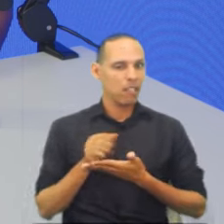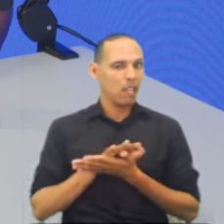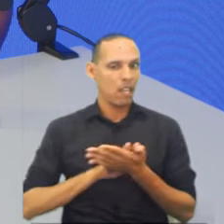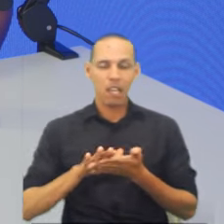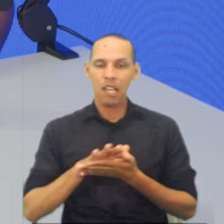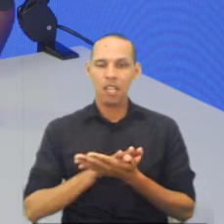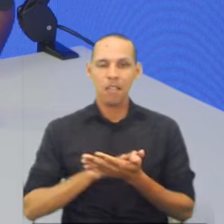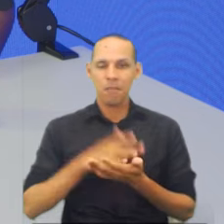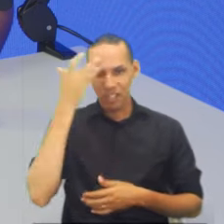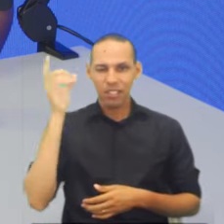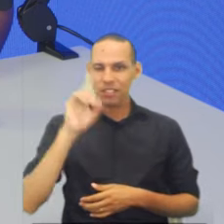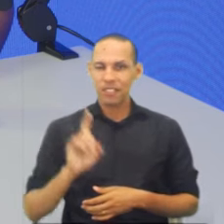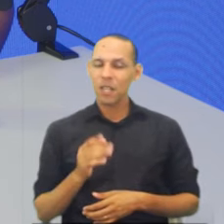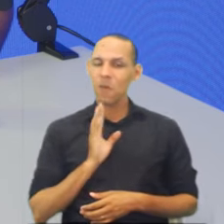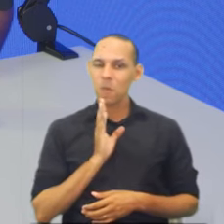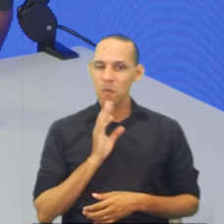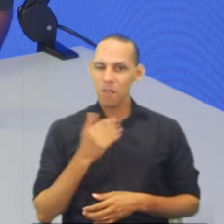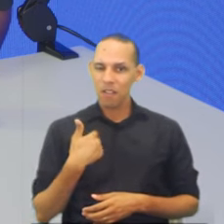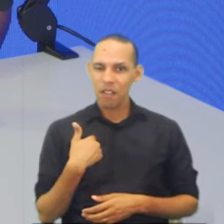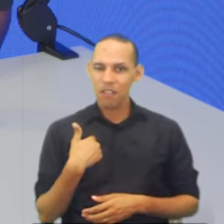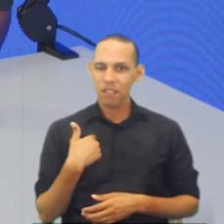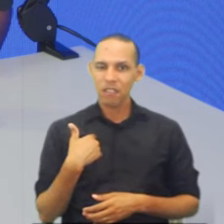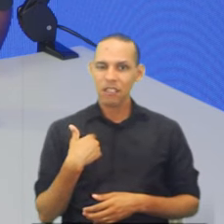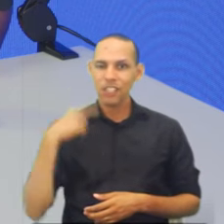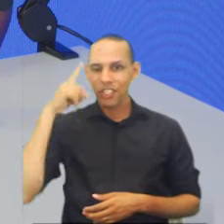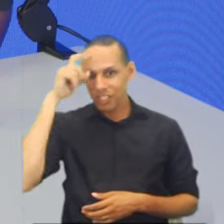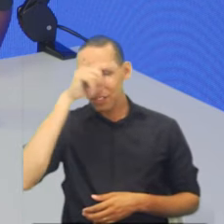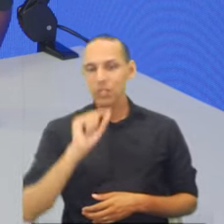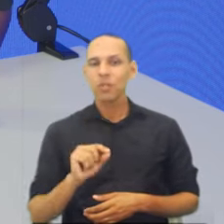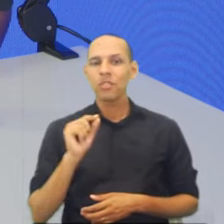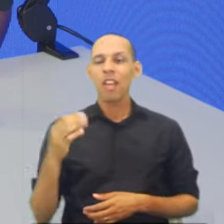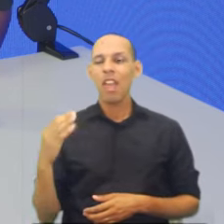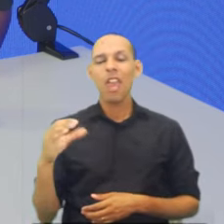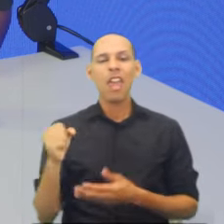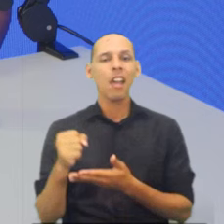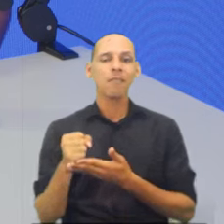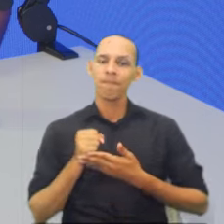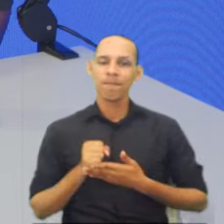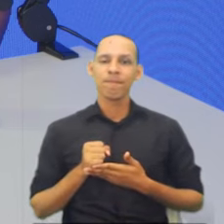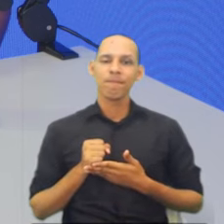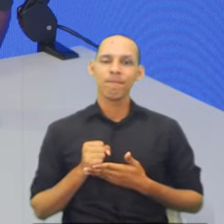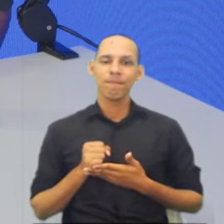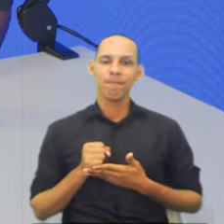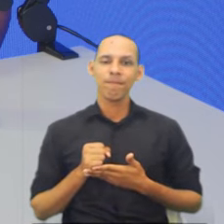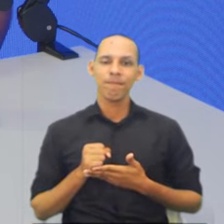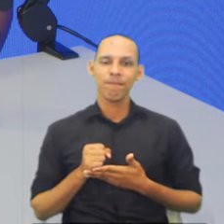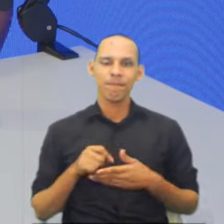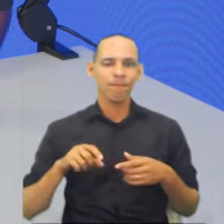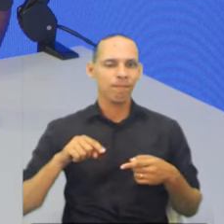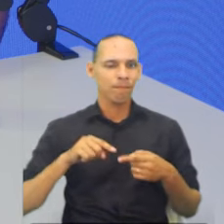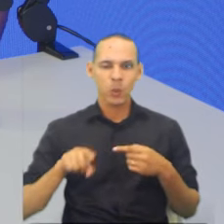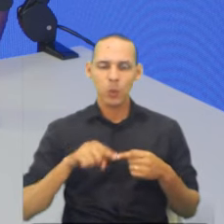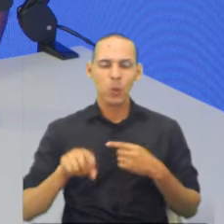negócios muita gente com deficiência que eu conheço eh tem dificuldade de ter crédito de ter eh e não